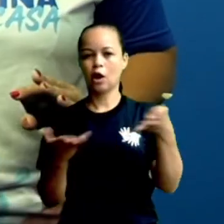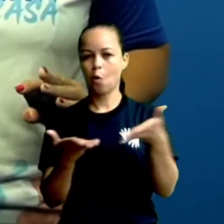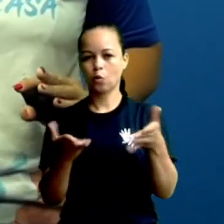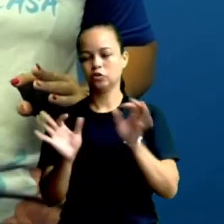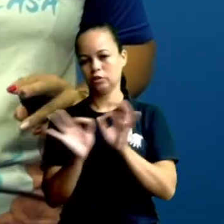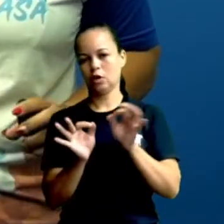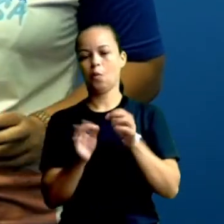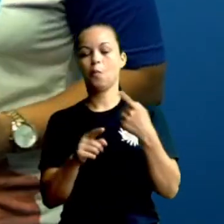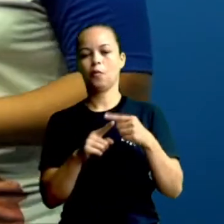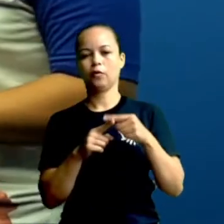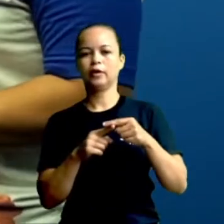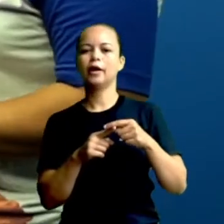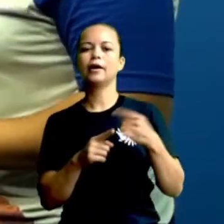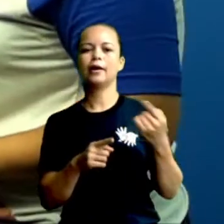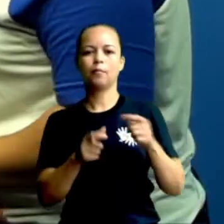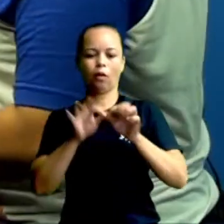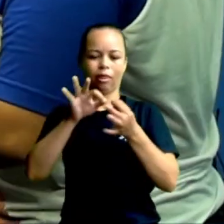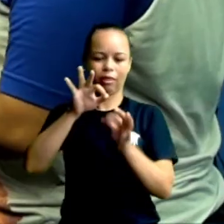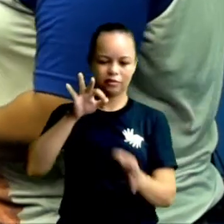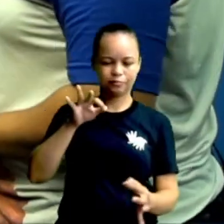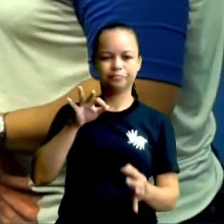numa aula só, tá bom?